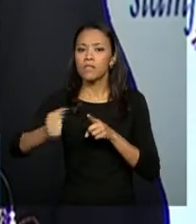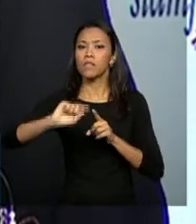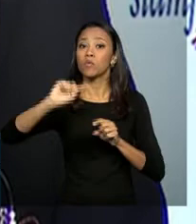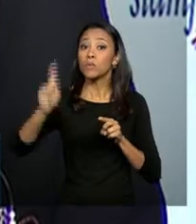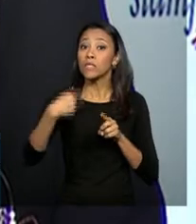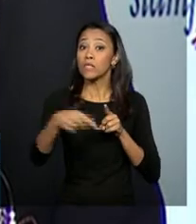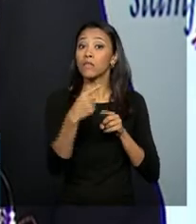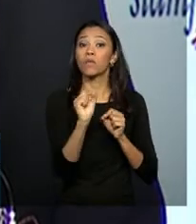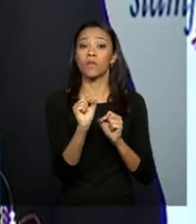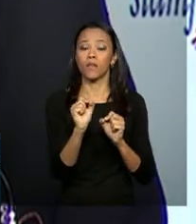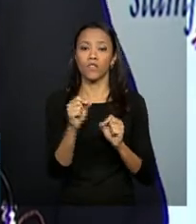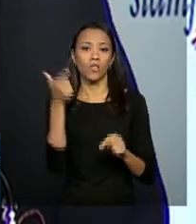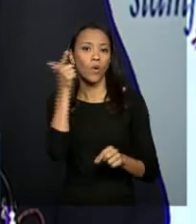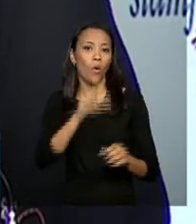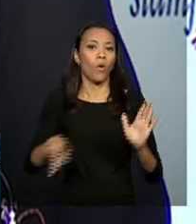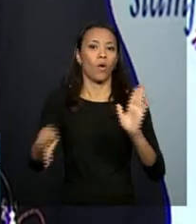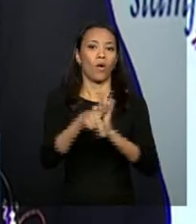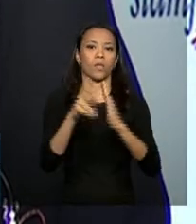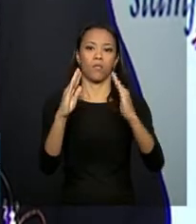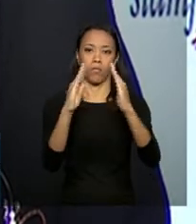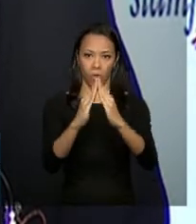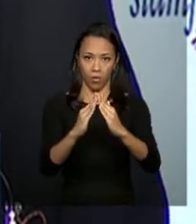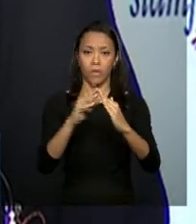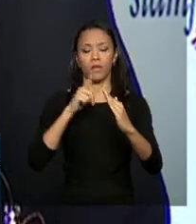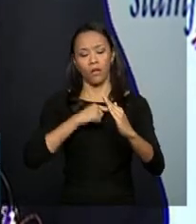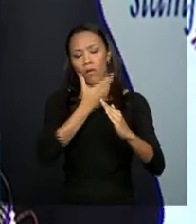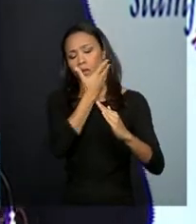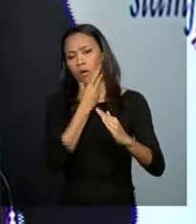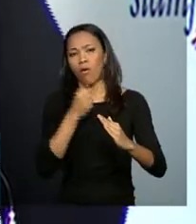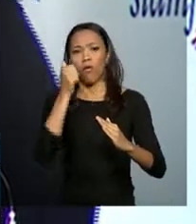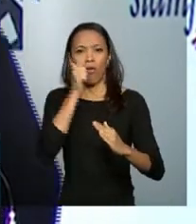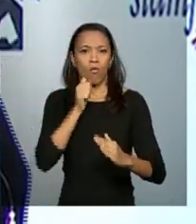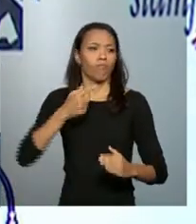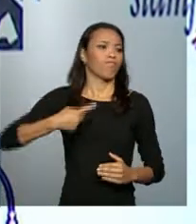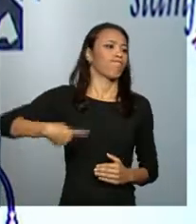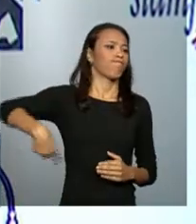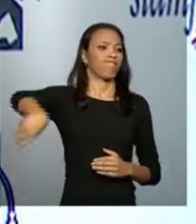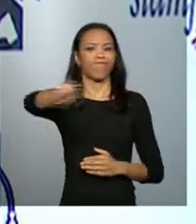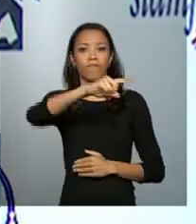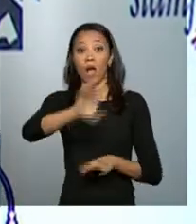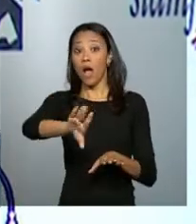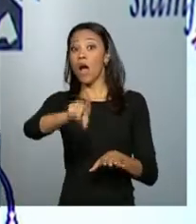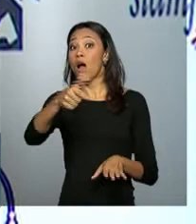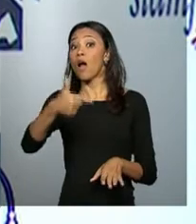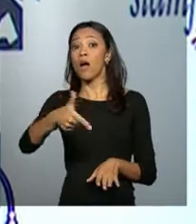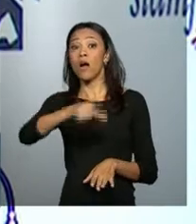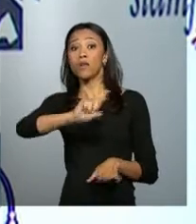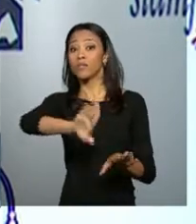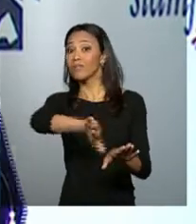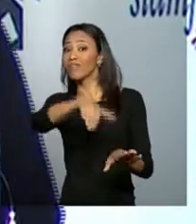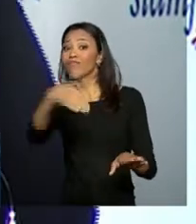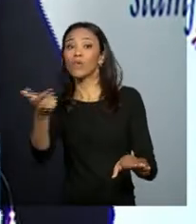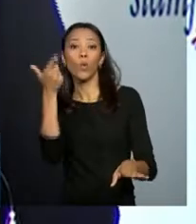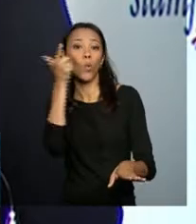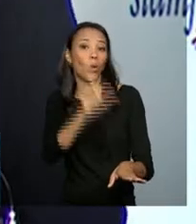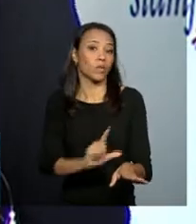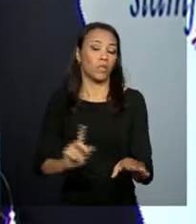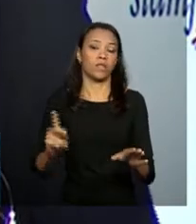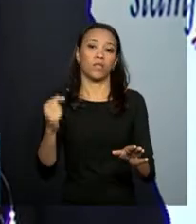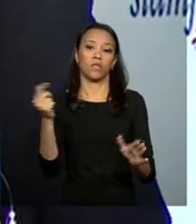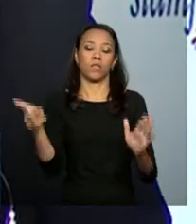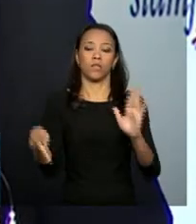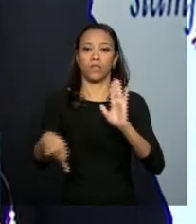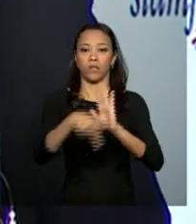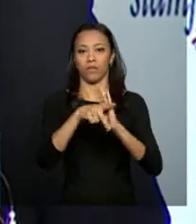à casa própria a brasileiros e brasileiras até então excluídos do mercado imobiliário. E aqui eu